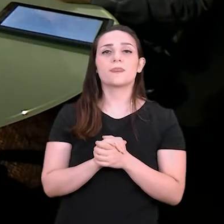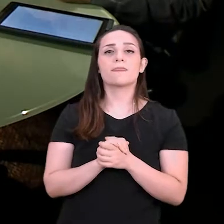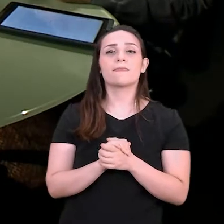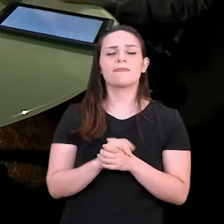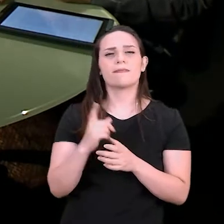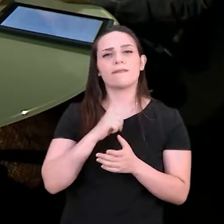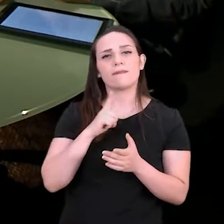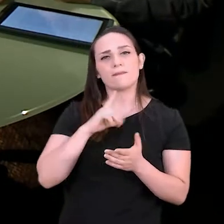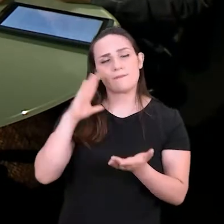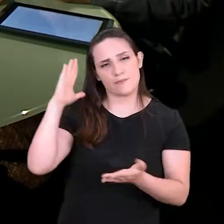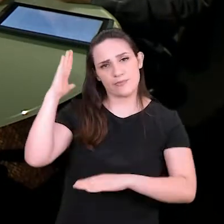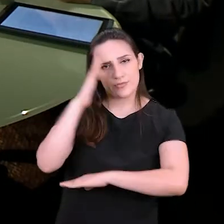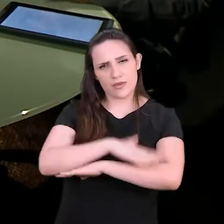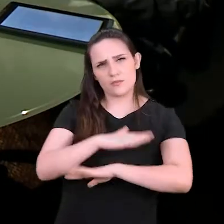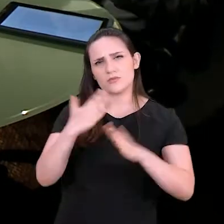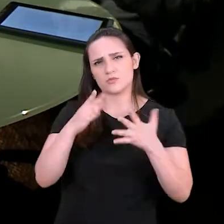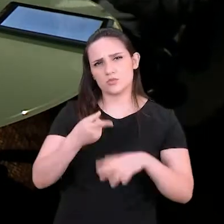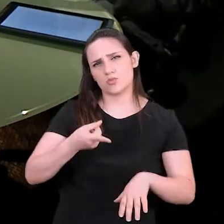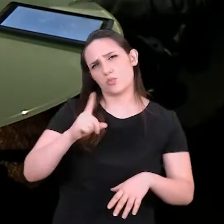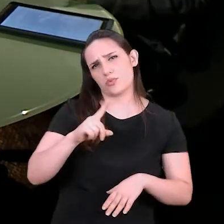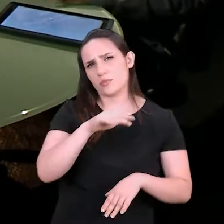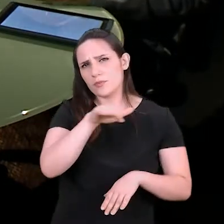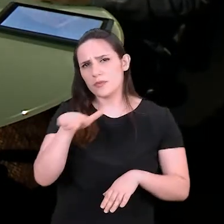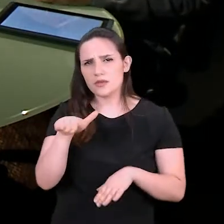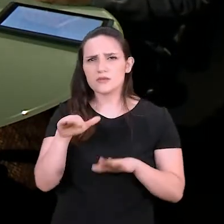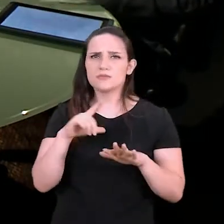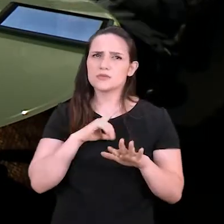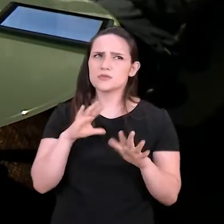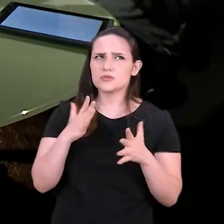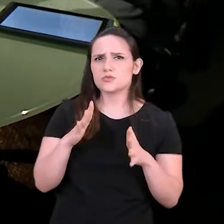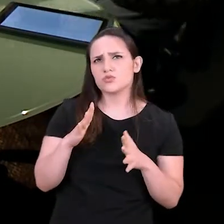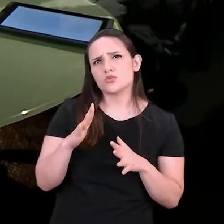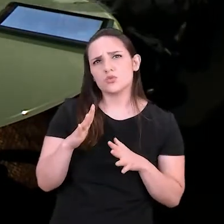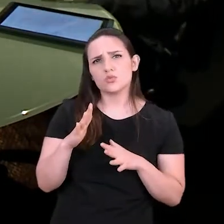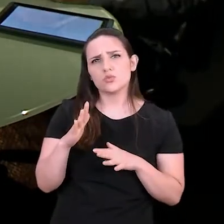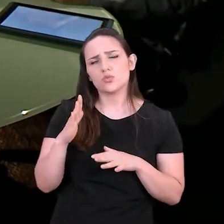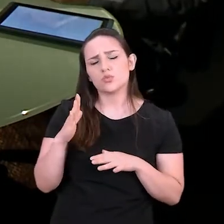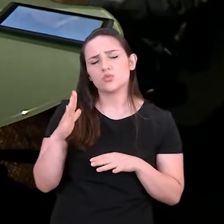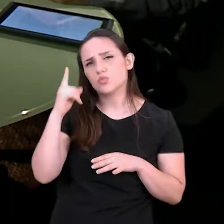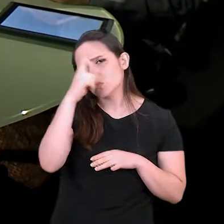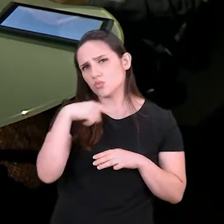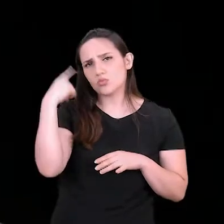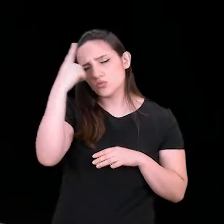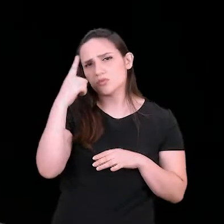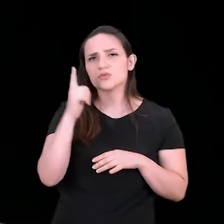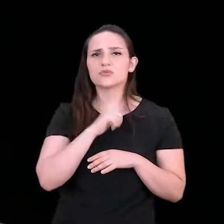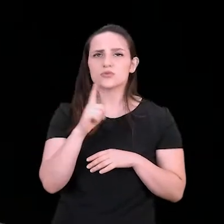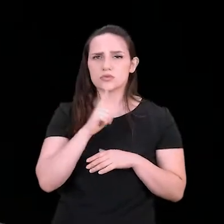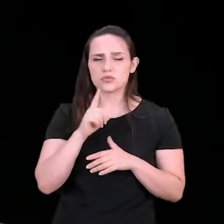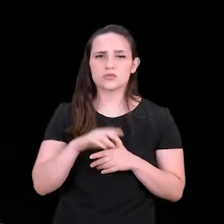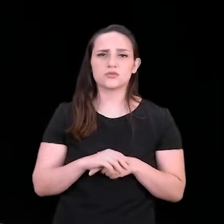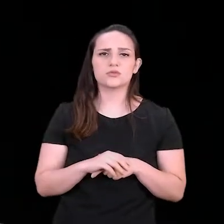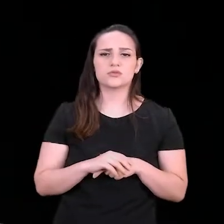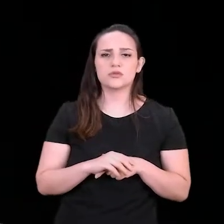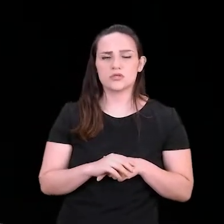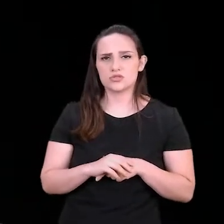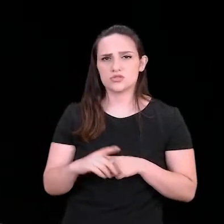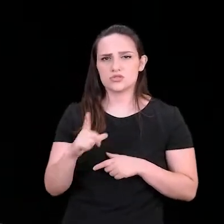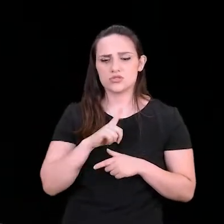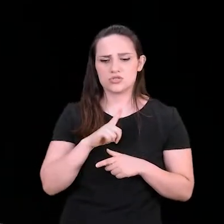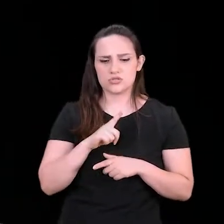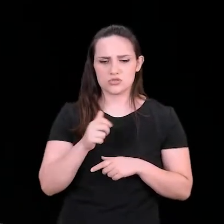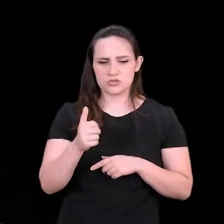ele era transmitido às tardes, né, a partir da 1h30 da tarde, durava mais ou menos 1 hora a transmissão, pelo